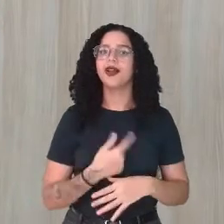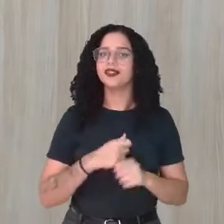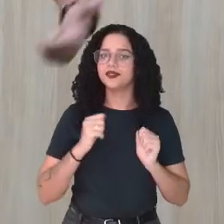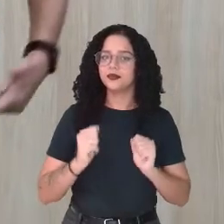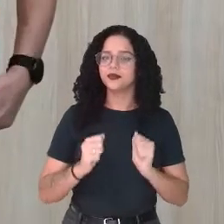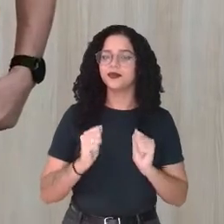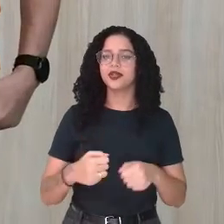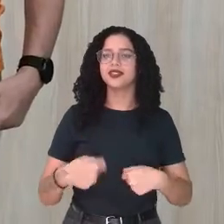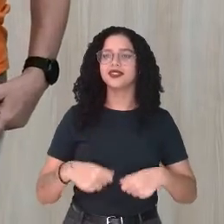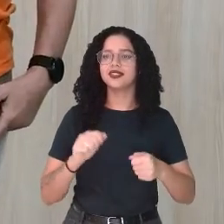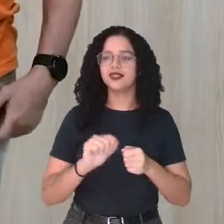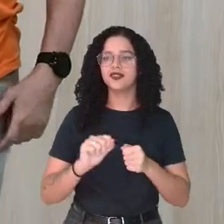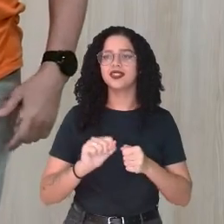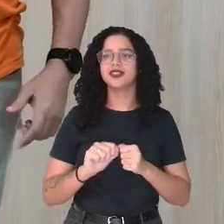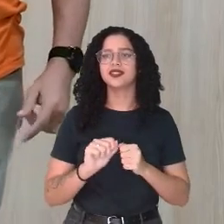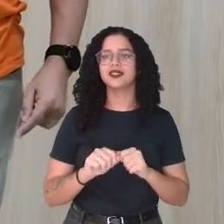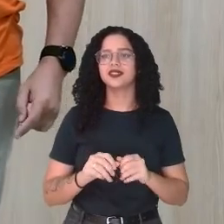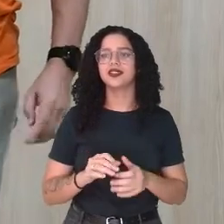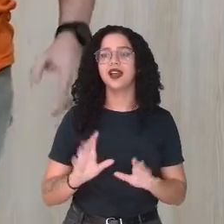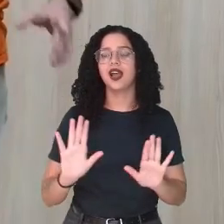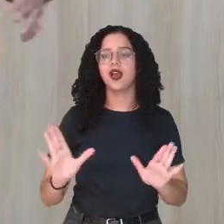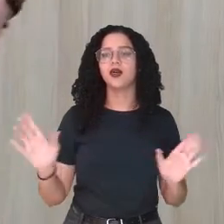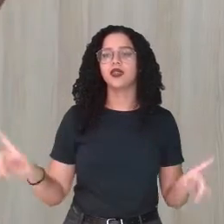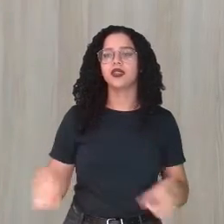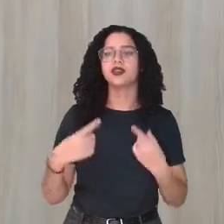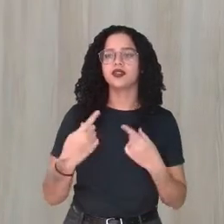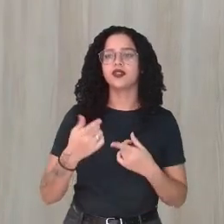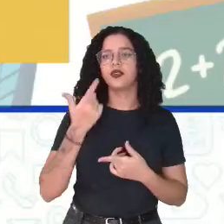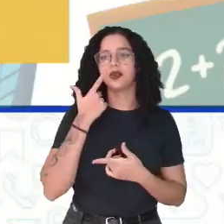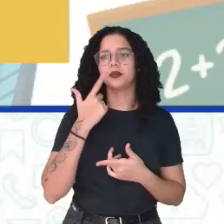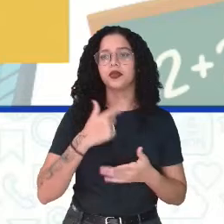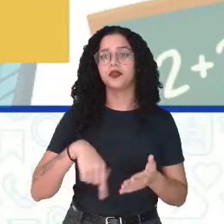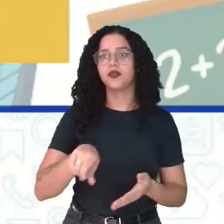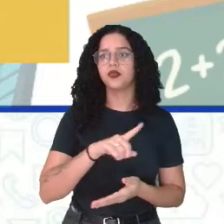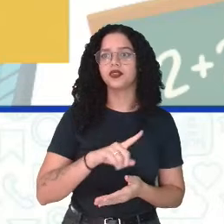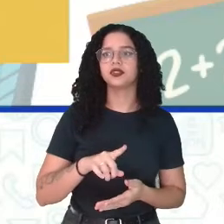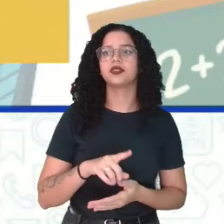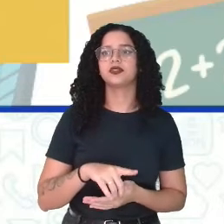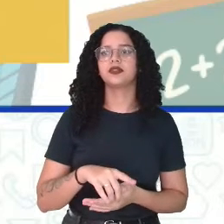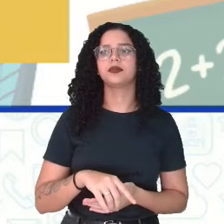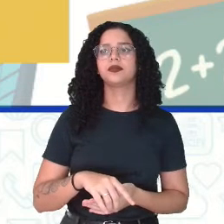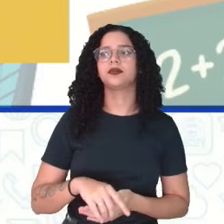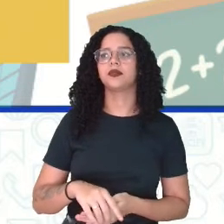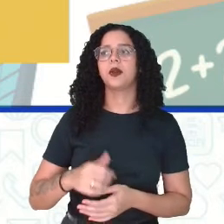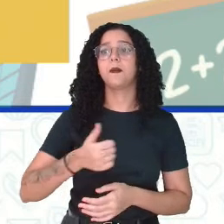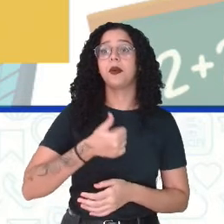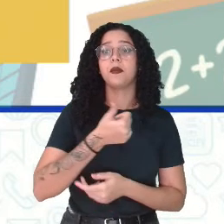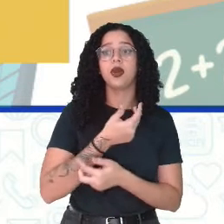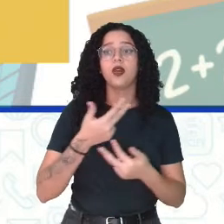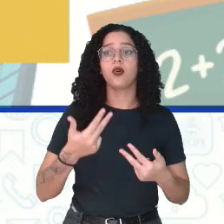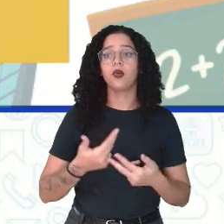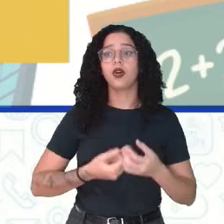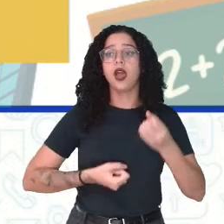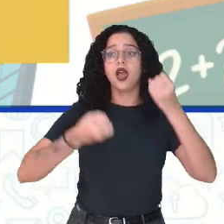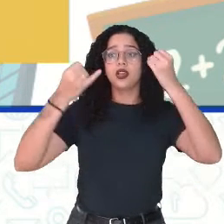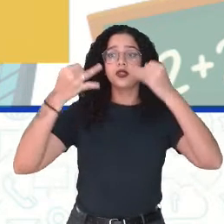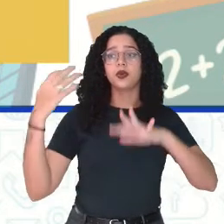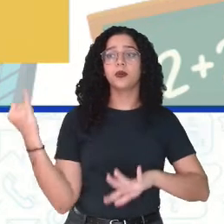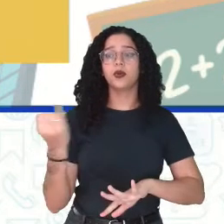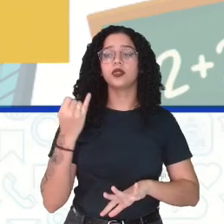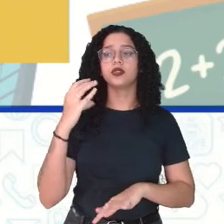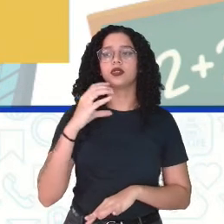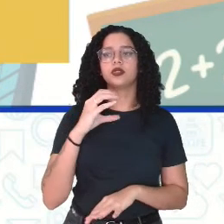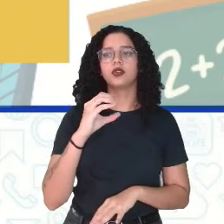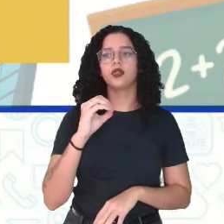de despoluição do rio. E como desafio, gente, traga aí para vocês esse aí. A primeira coisa, explique a